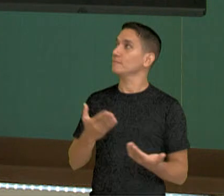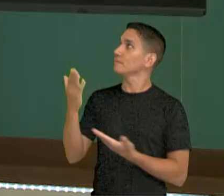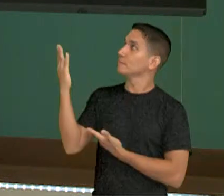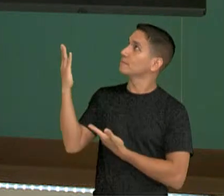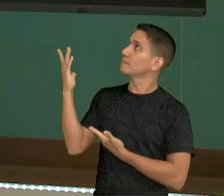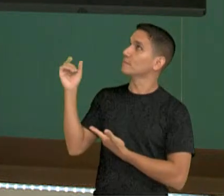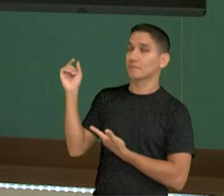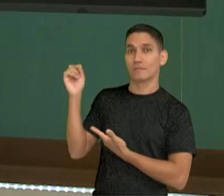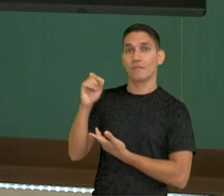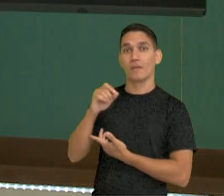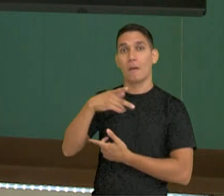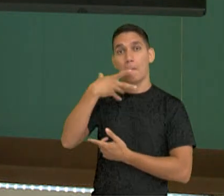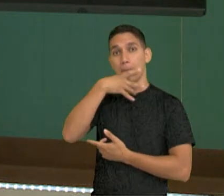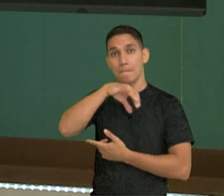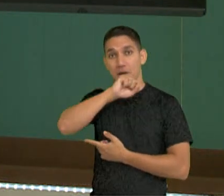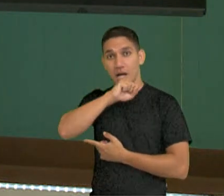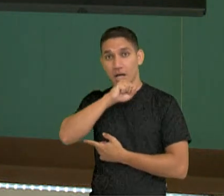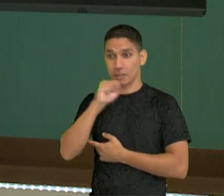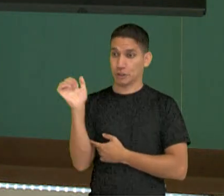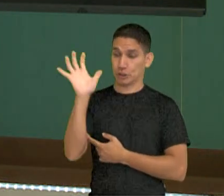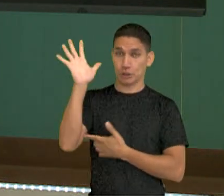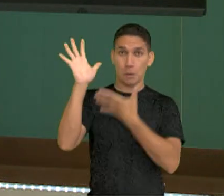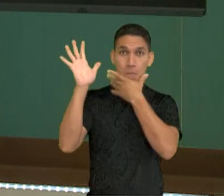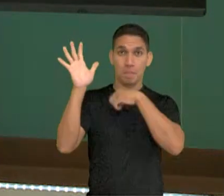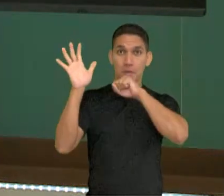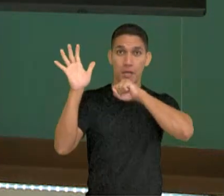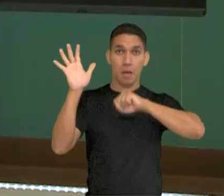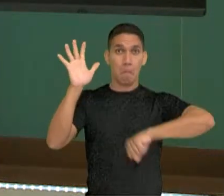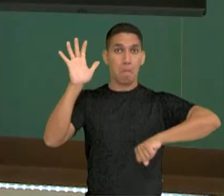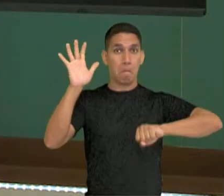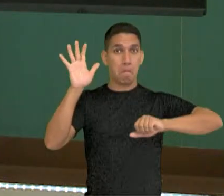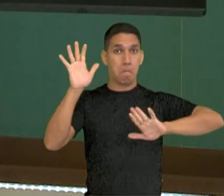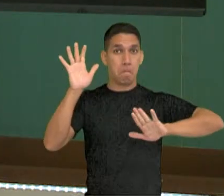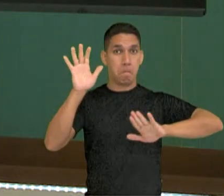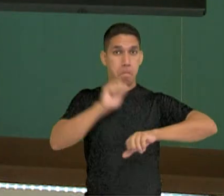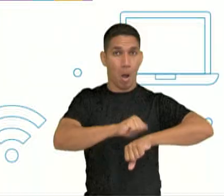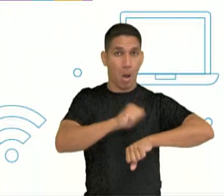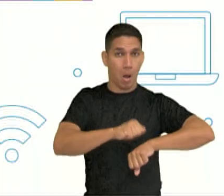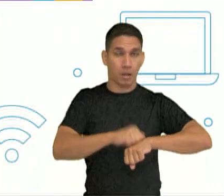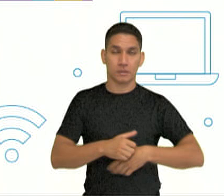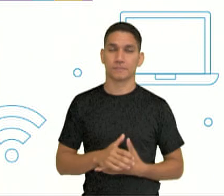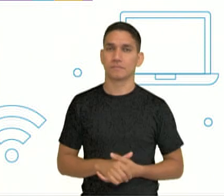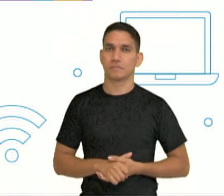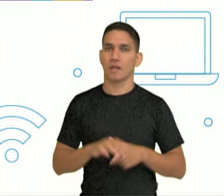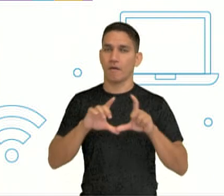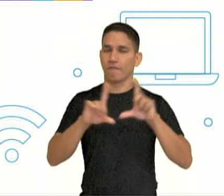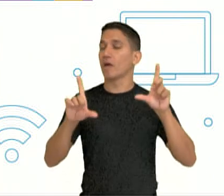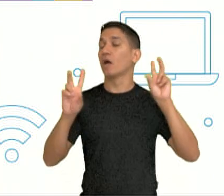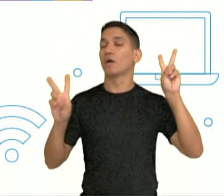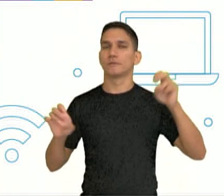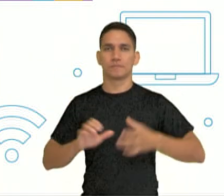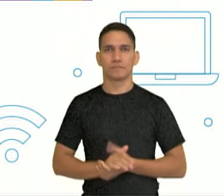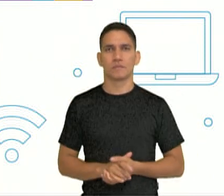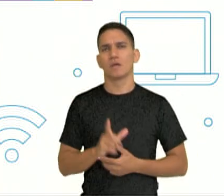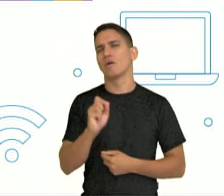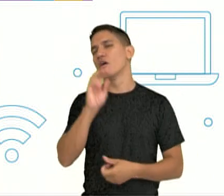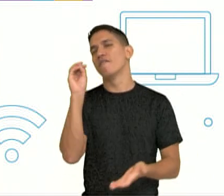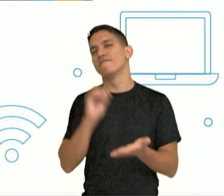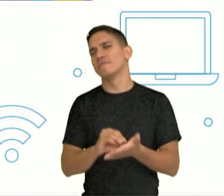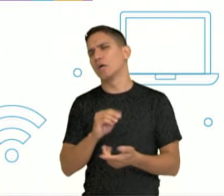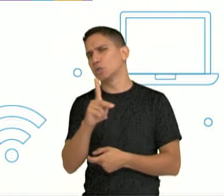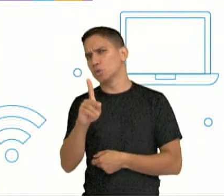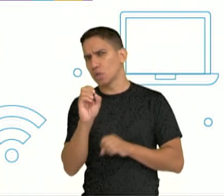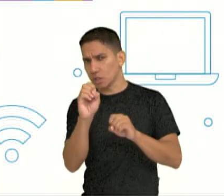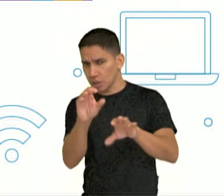best-seller do Pai Rico, Pai Pobre, que essa frase eu achei maravilhosa. O que falta em sua educação não é